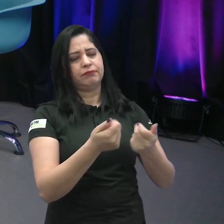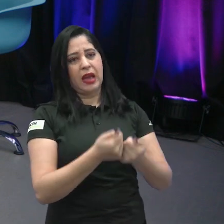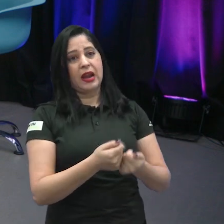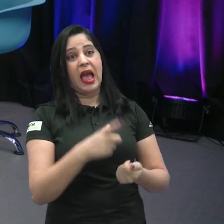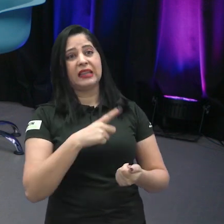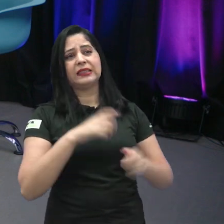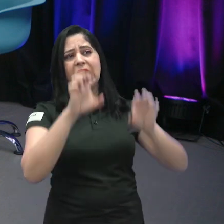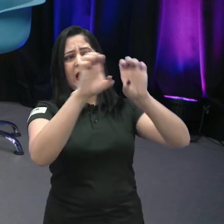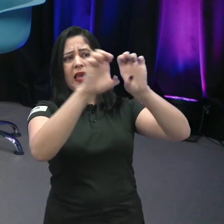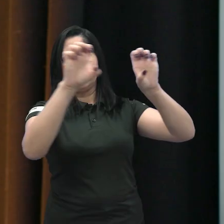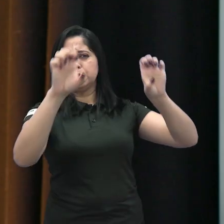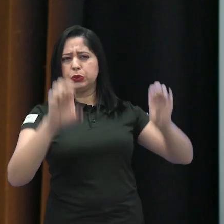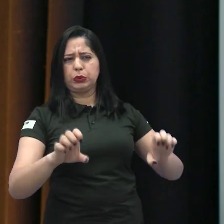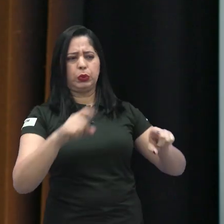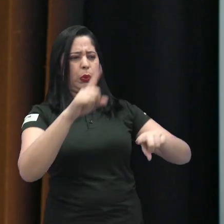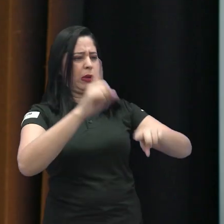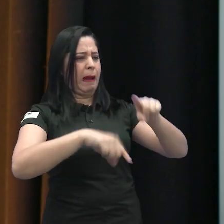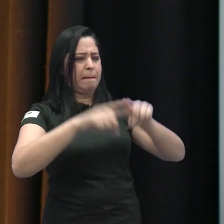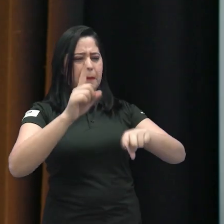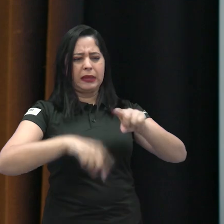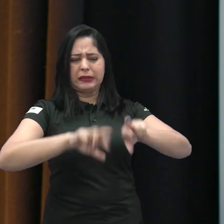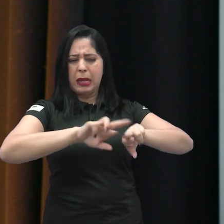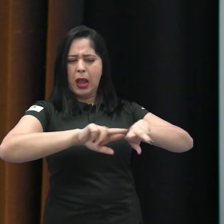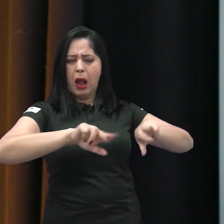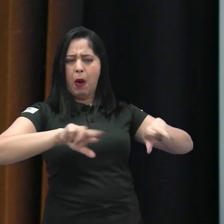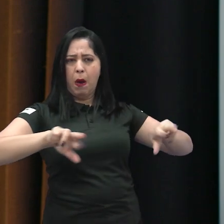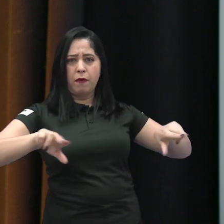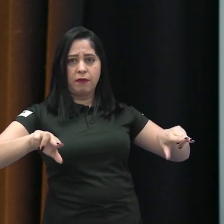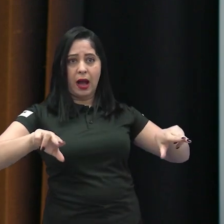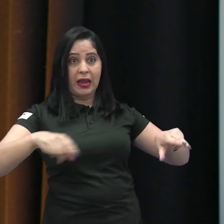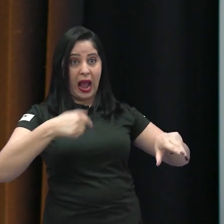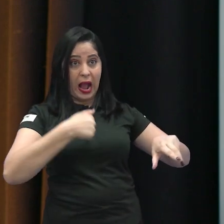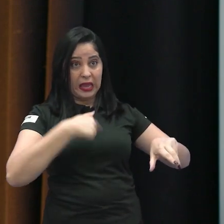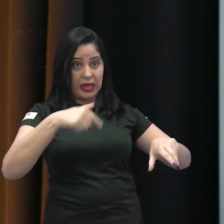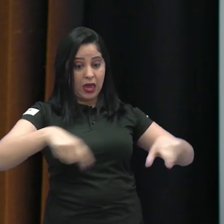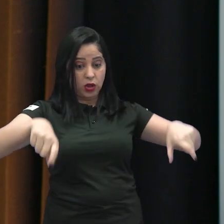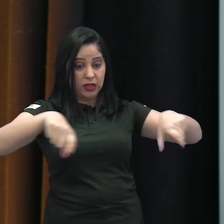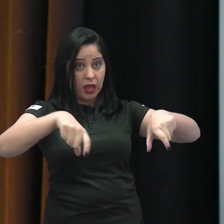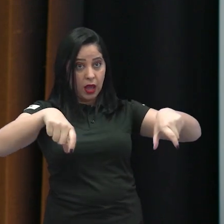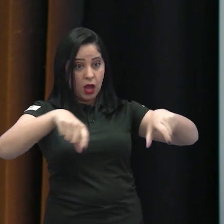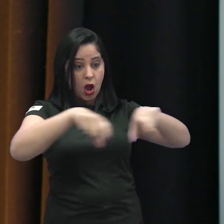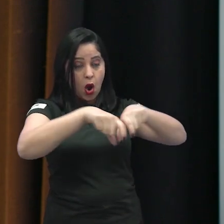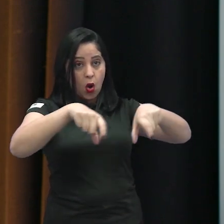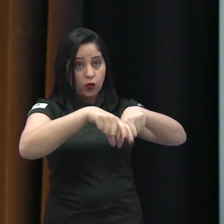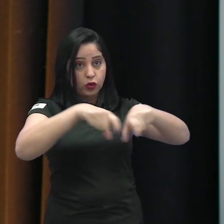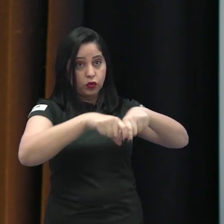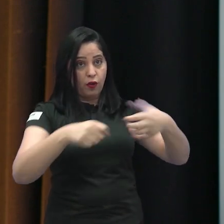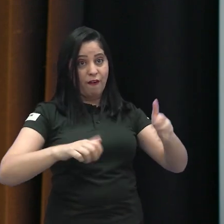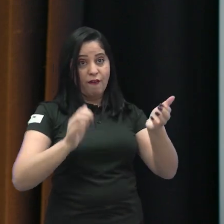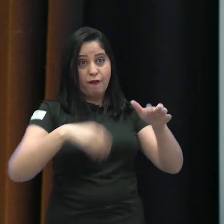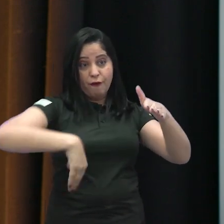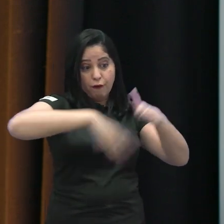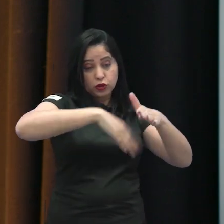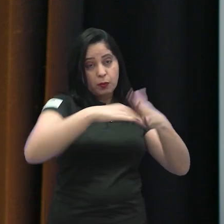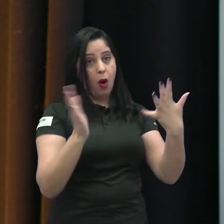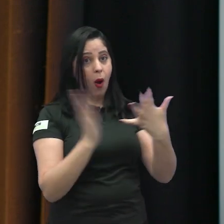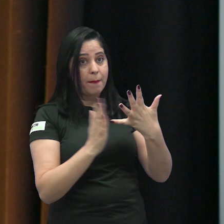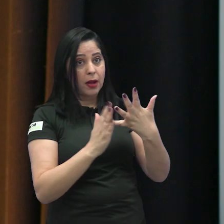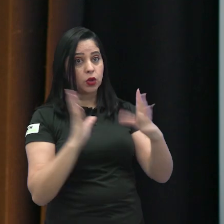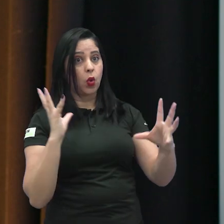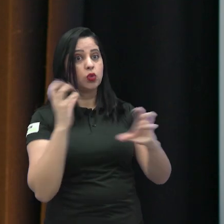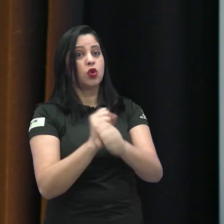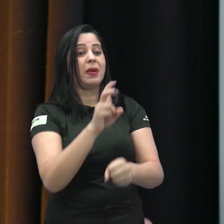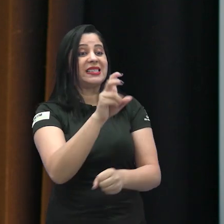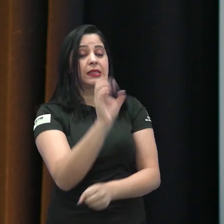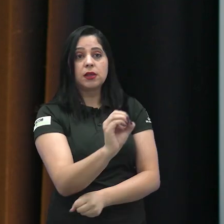José tem uma infinidade de equipamentos esportivos, só de campos de futebol, do futebol amador, são mais de 50 campos na